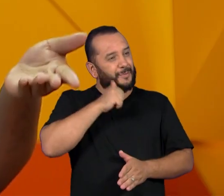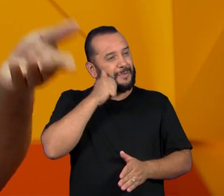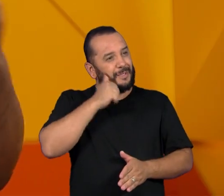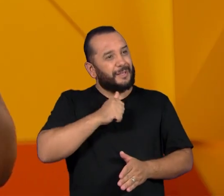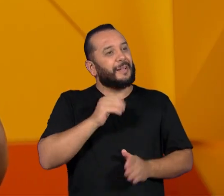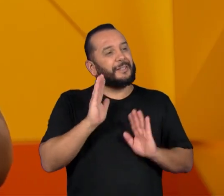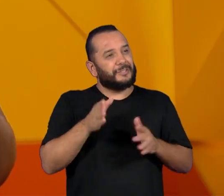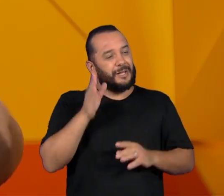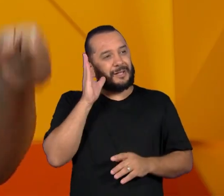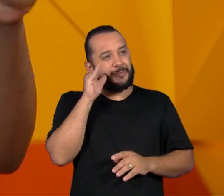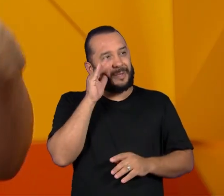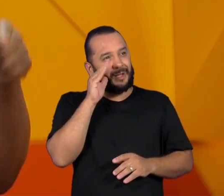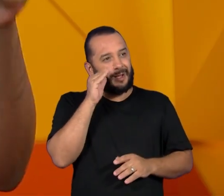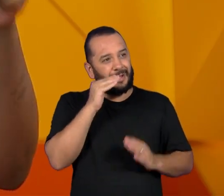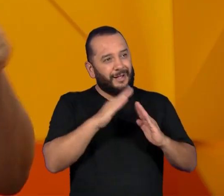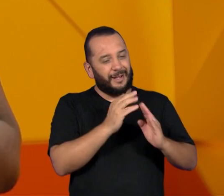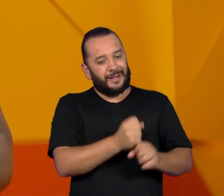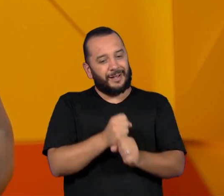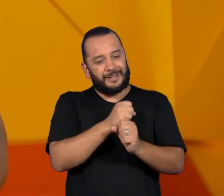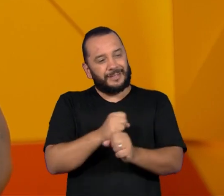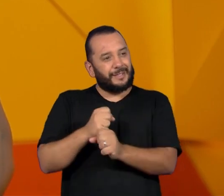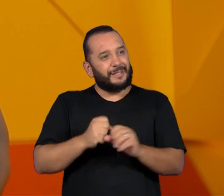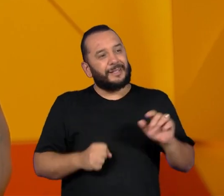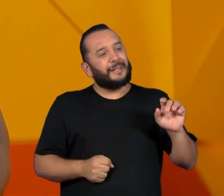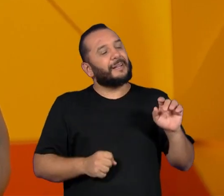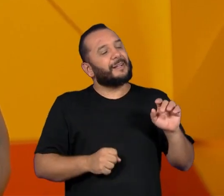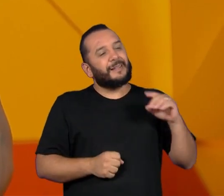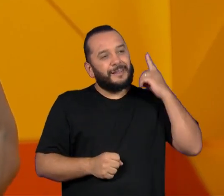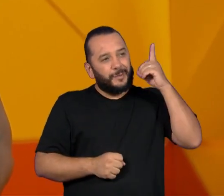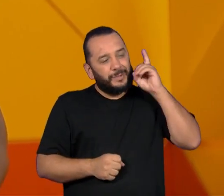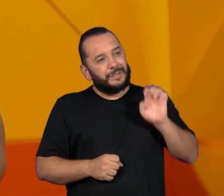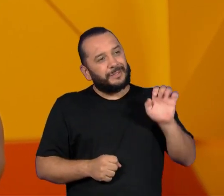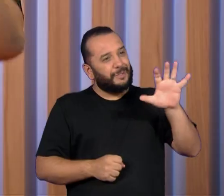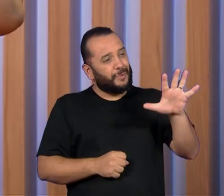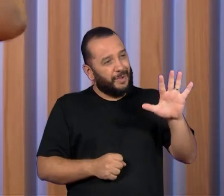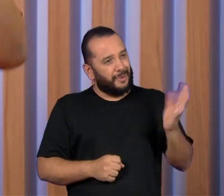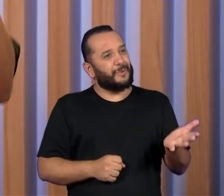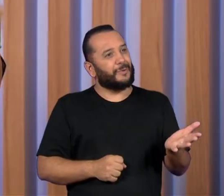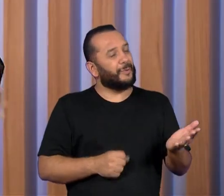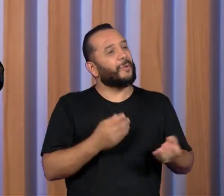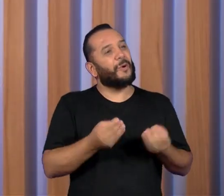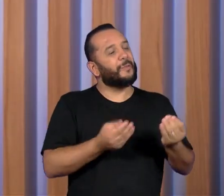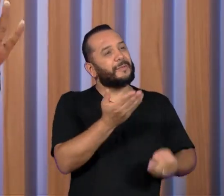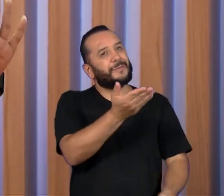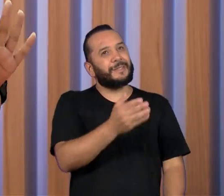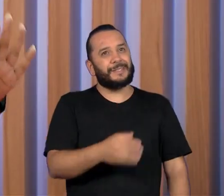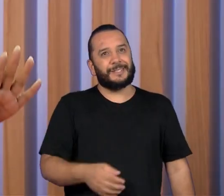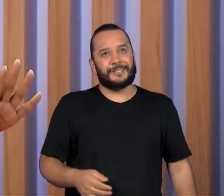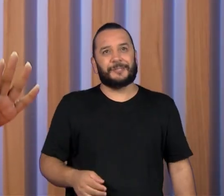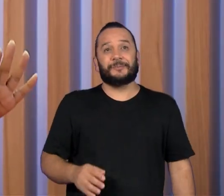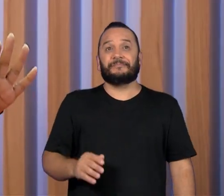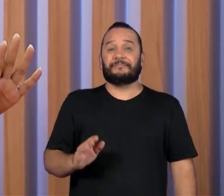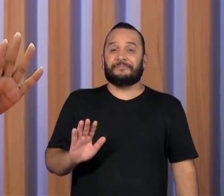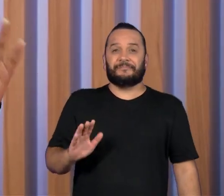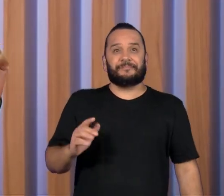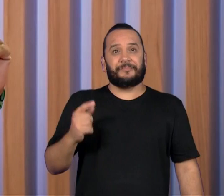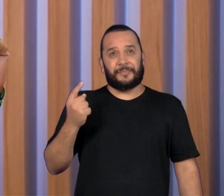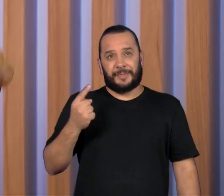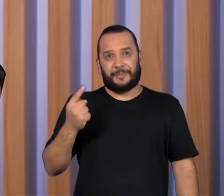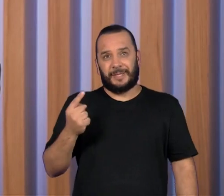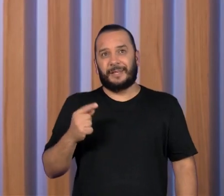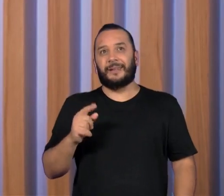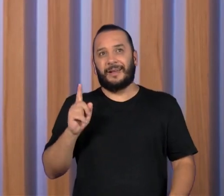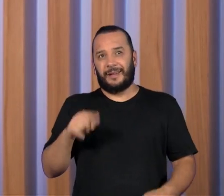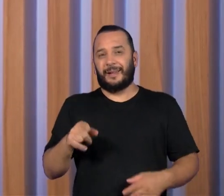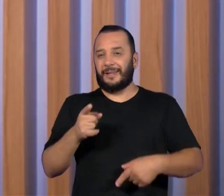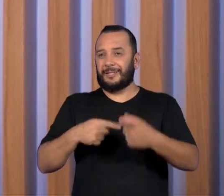doméstica deputada estadual de São Paulo, primeira de muitas que virão. Como é que tem sido, Ediane? Olha, primeiro tem sido realmente essa virada